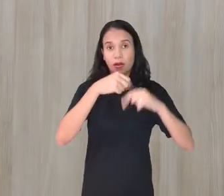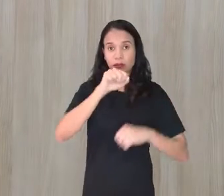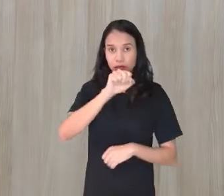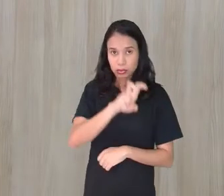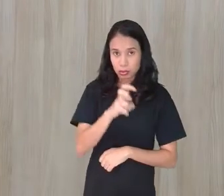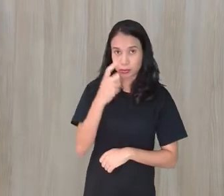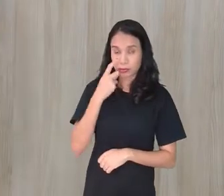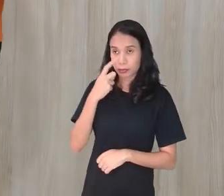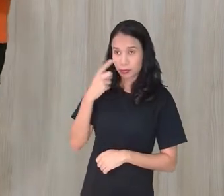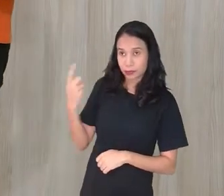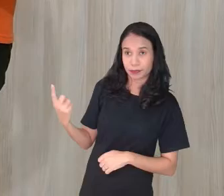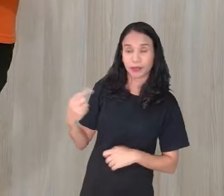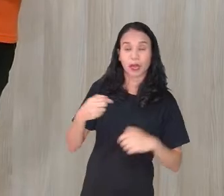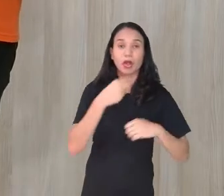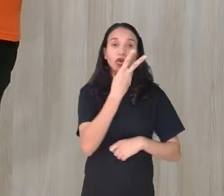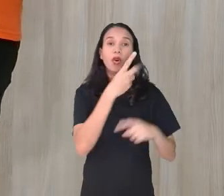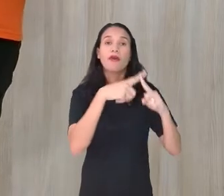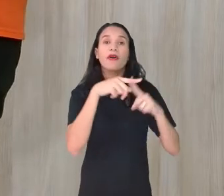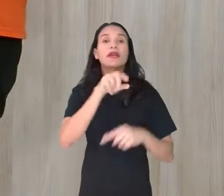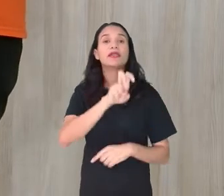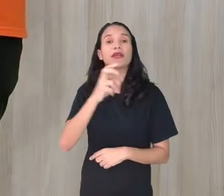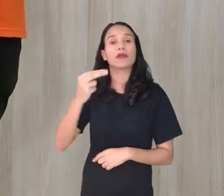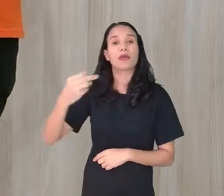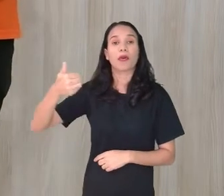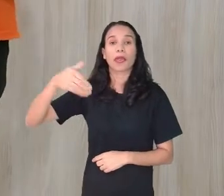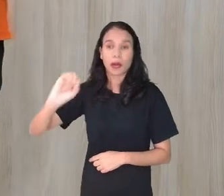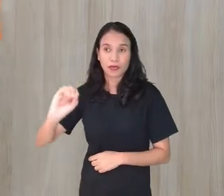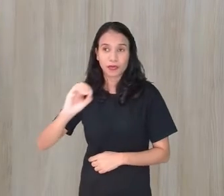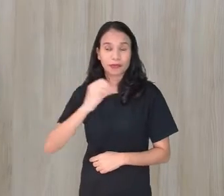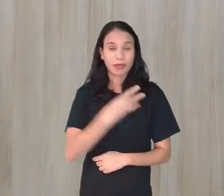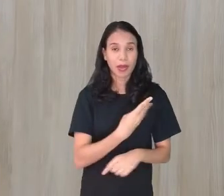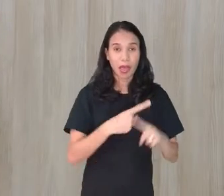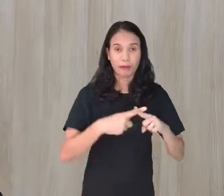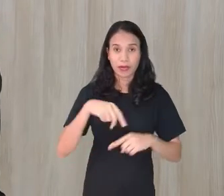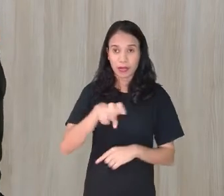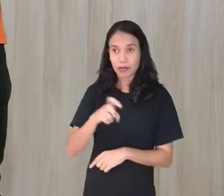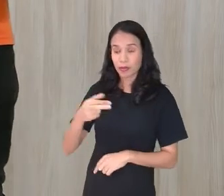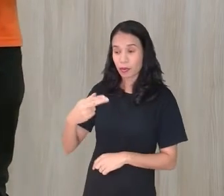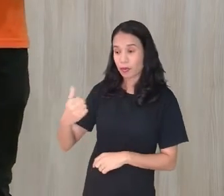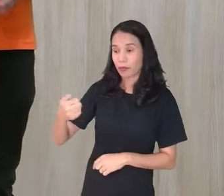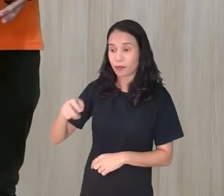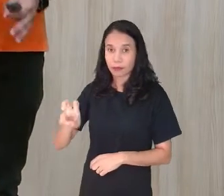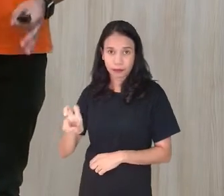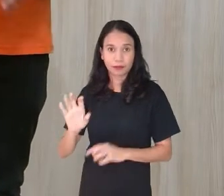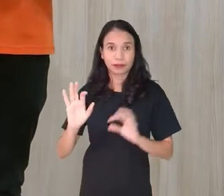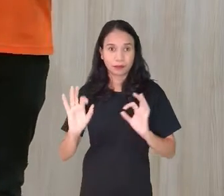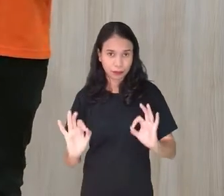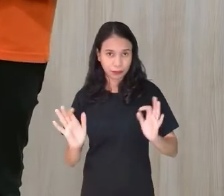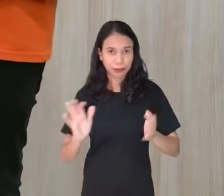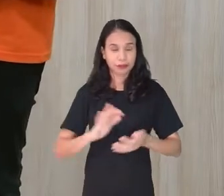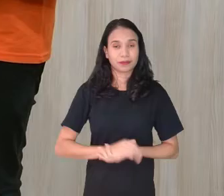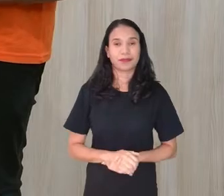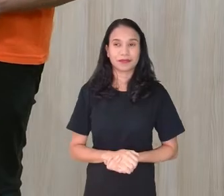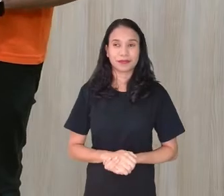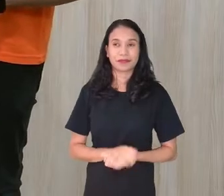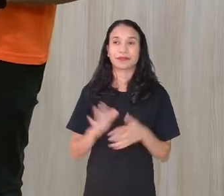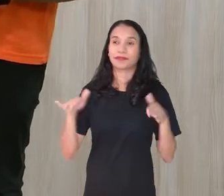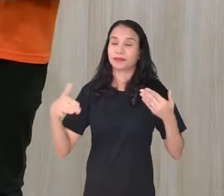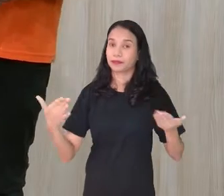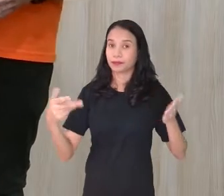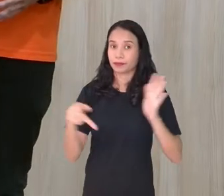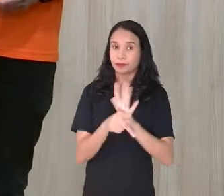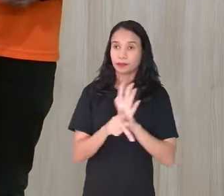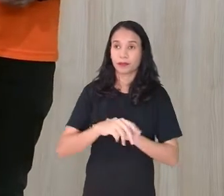5. 2 vezes 5 é igual a 10 e 3 vezes 5 é igual a 15.